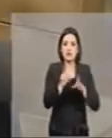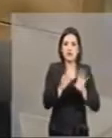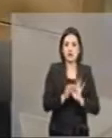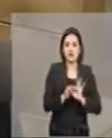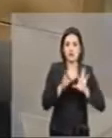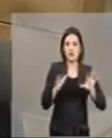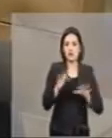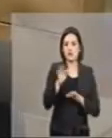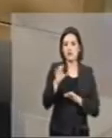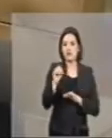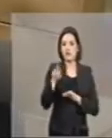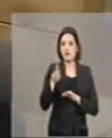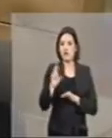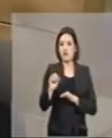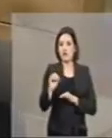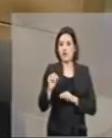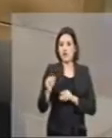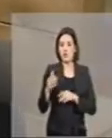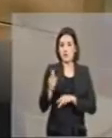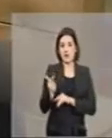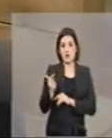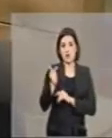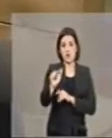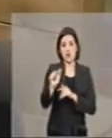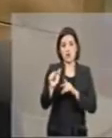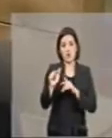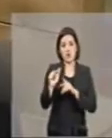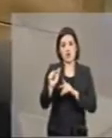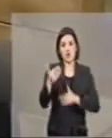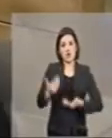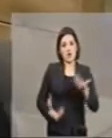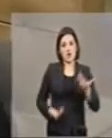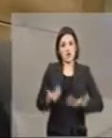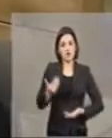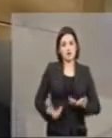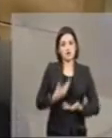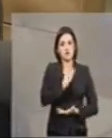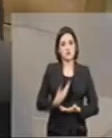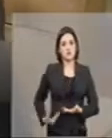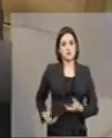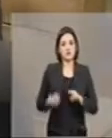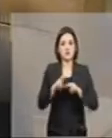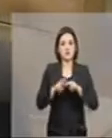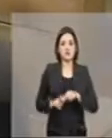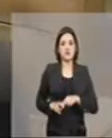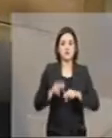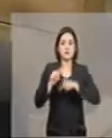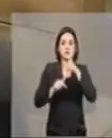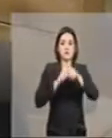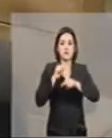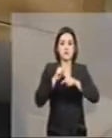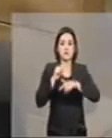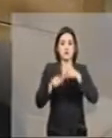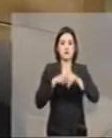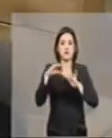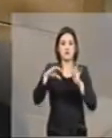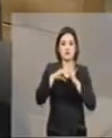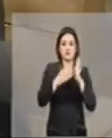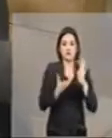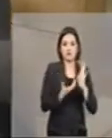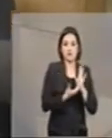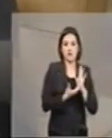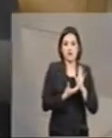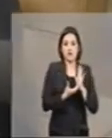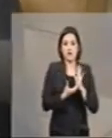função agentes públicos pelo só exercício de suas funções no âmbito das casas legislativas,